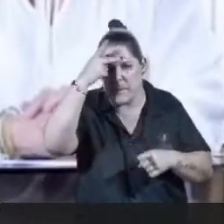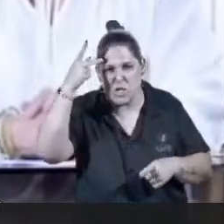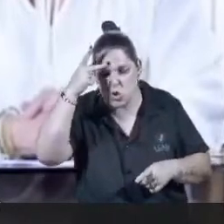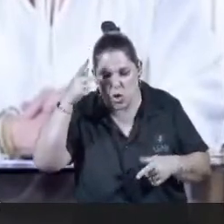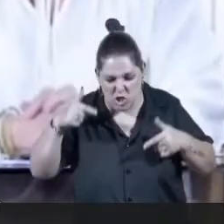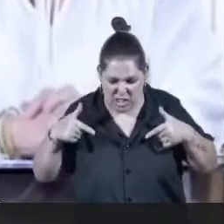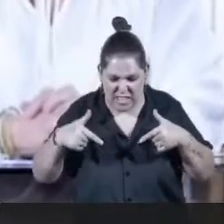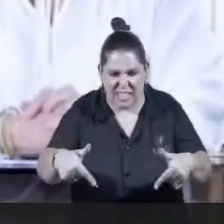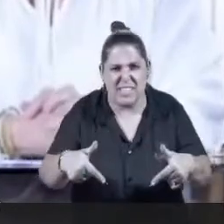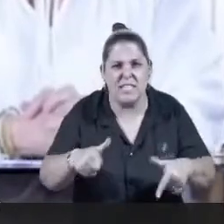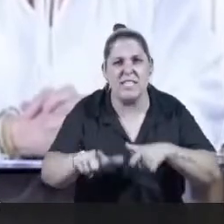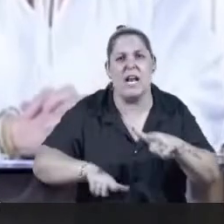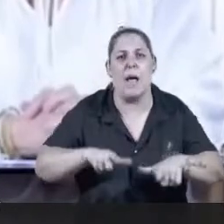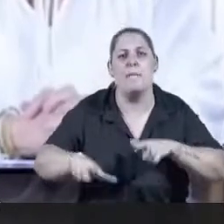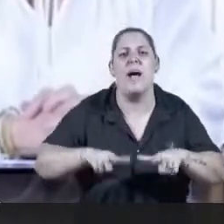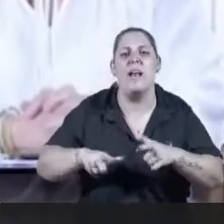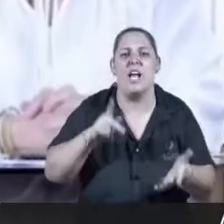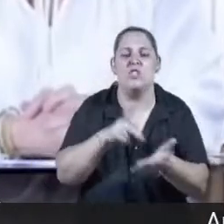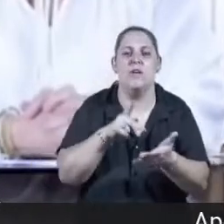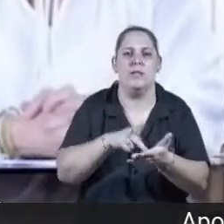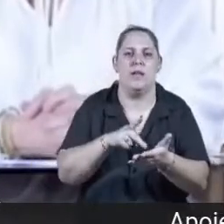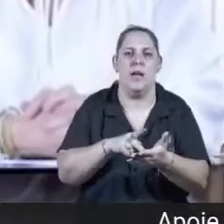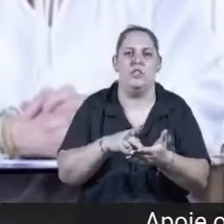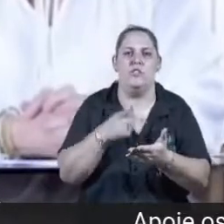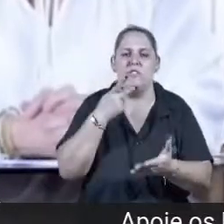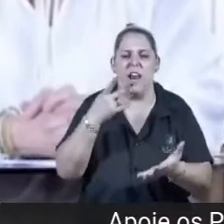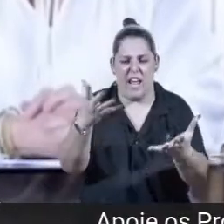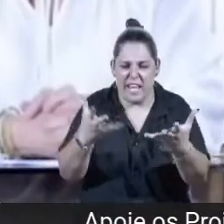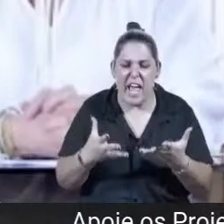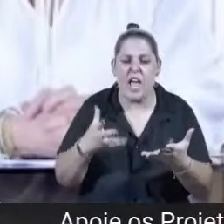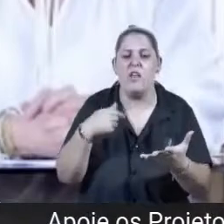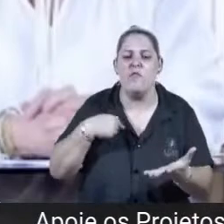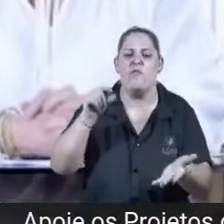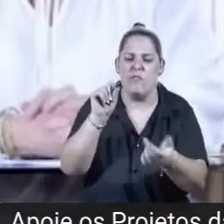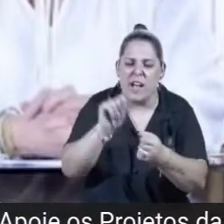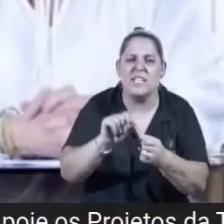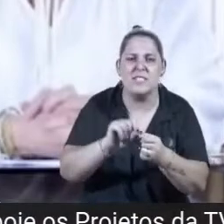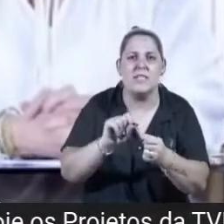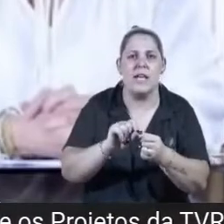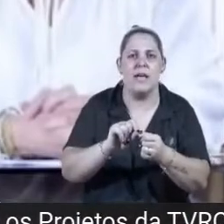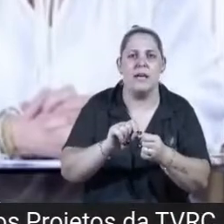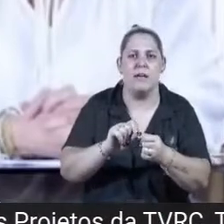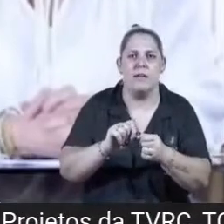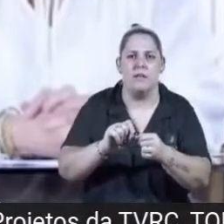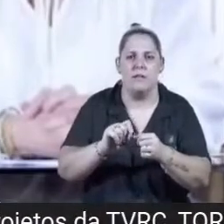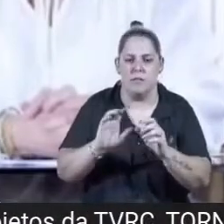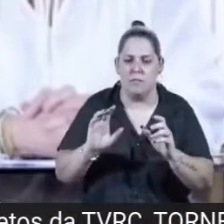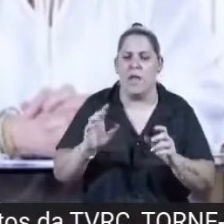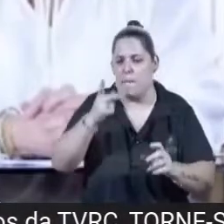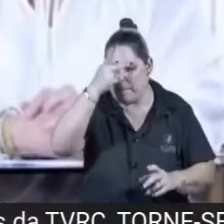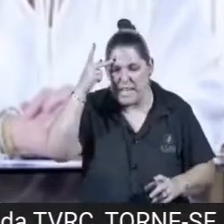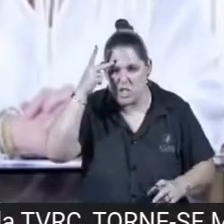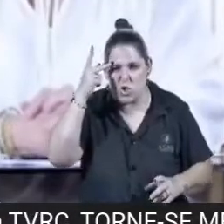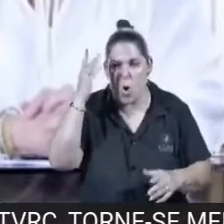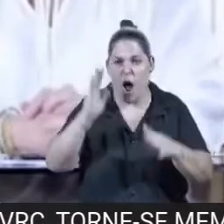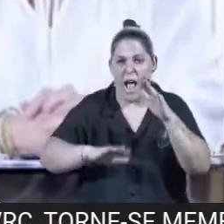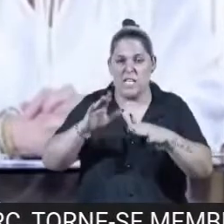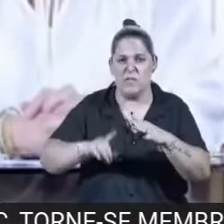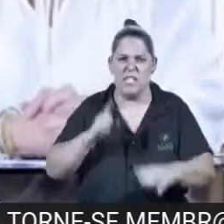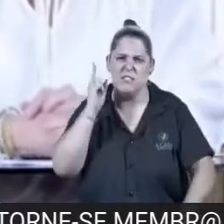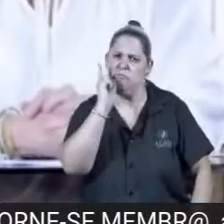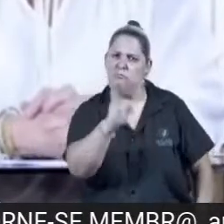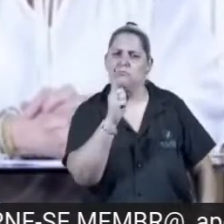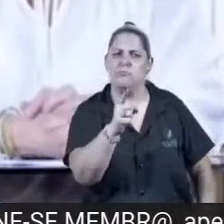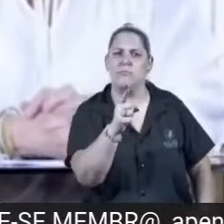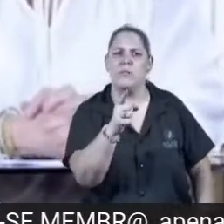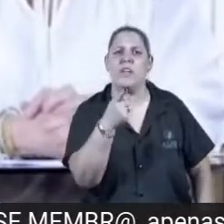a militância diga o que quer como quer. Que a militância, às vezes, até coloca o dedo no nariz de um candidato a presidente, de um presidente